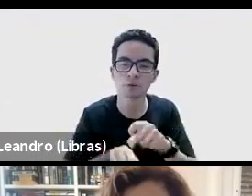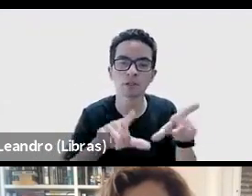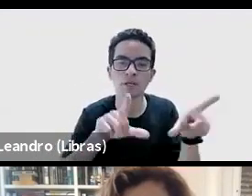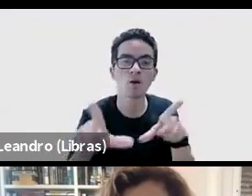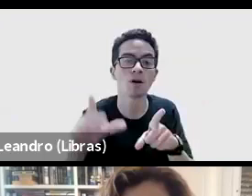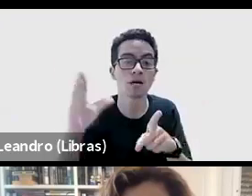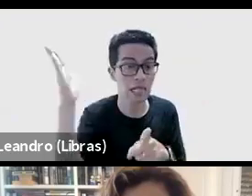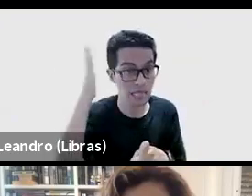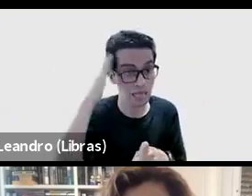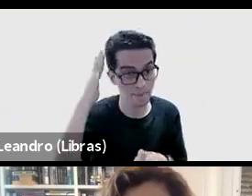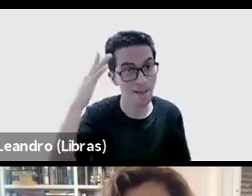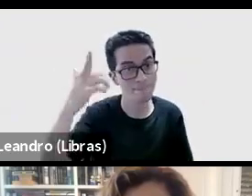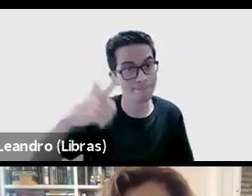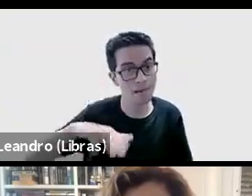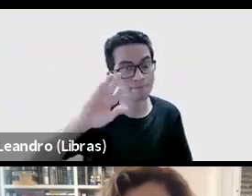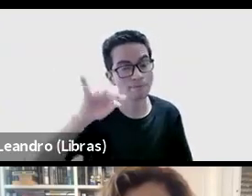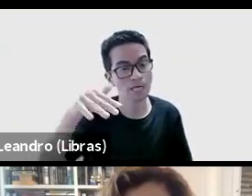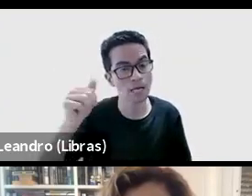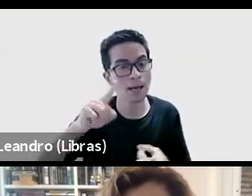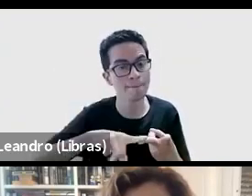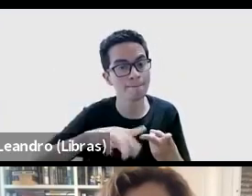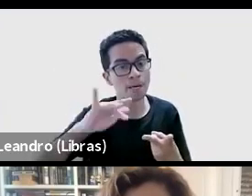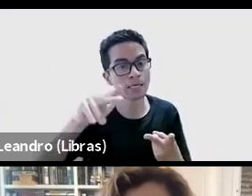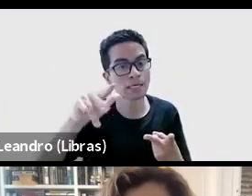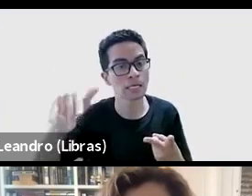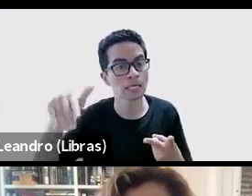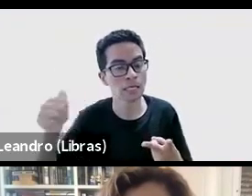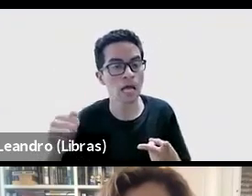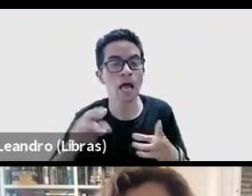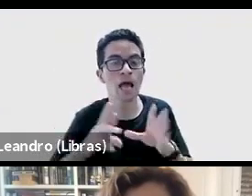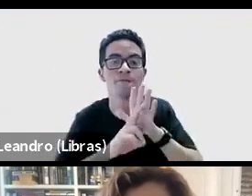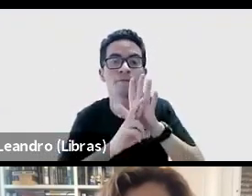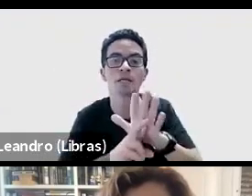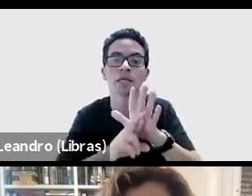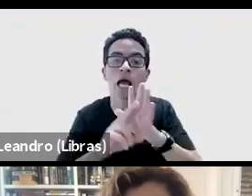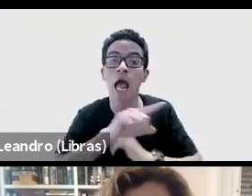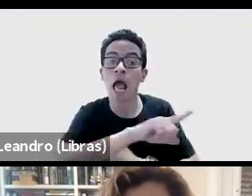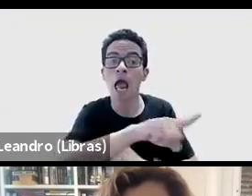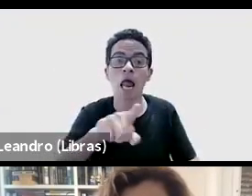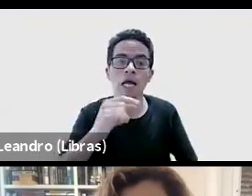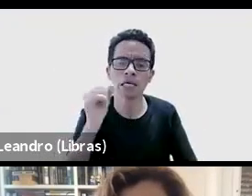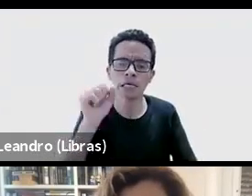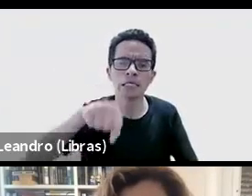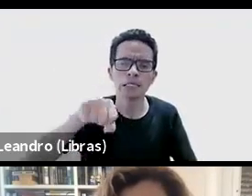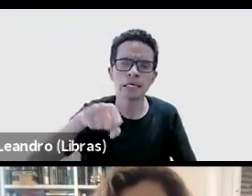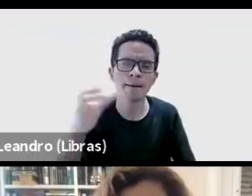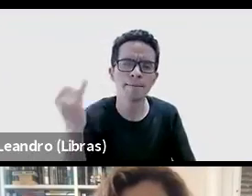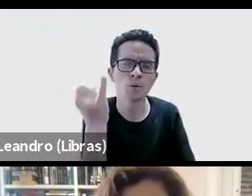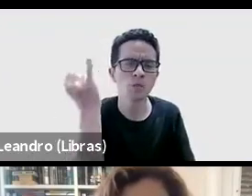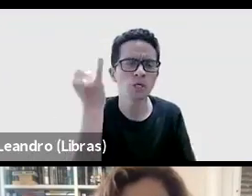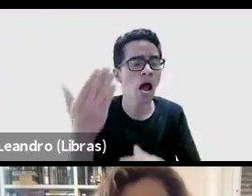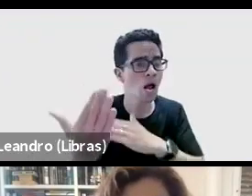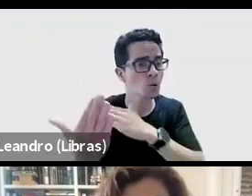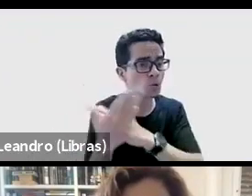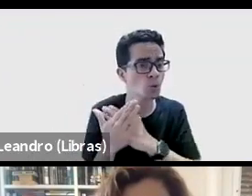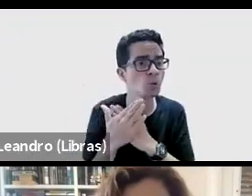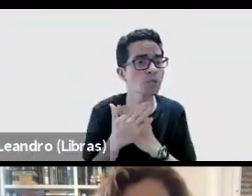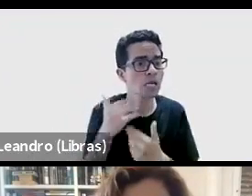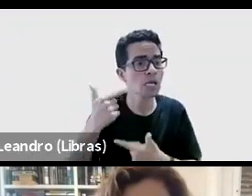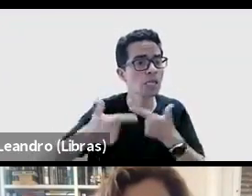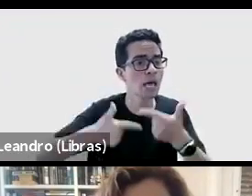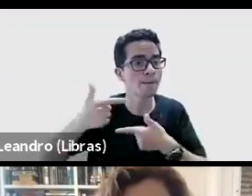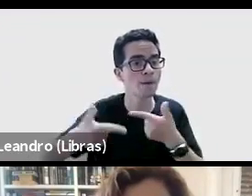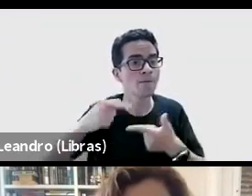e a Fernanda e a Maria Cecília como referências aí importantes, né, no nosso campo, né? O trabalho aí do grupo